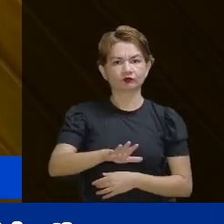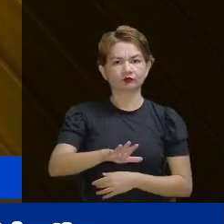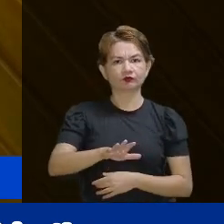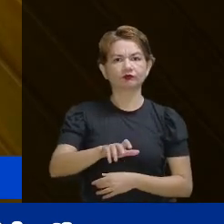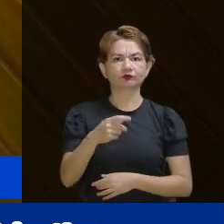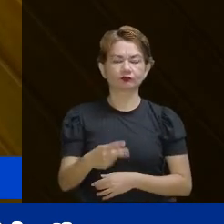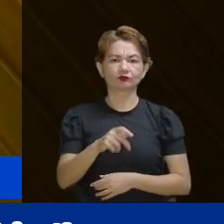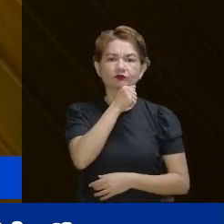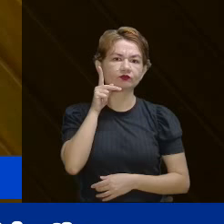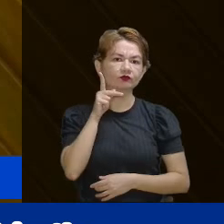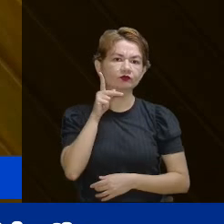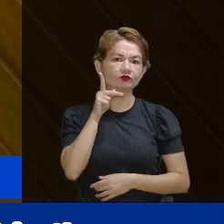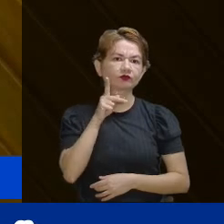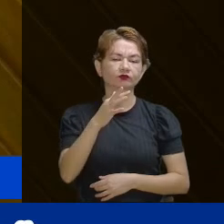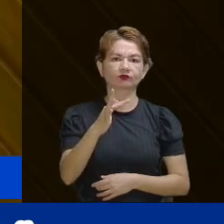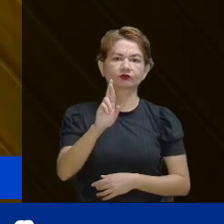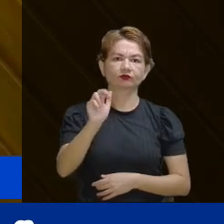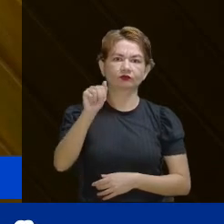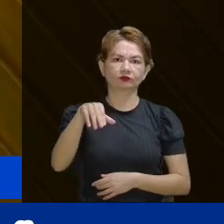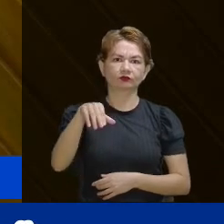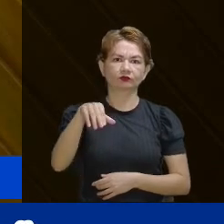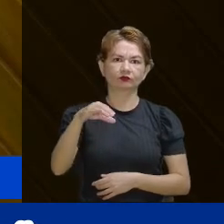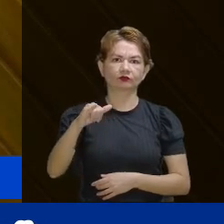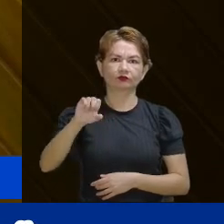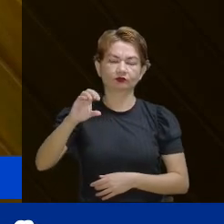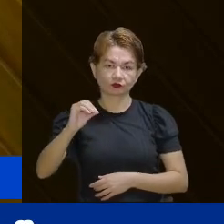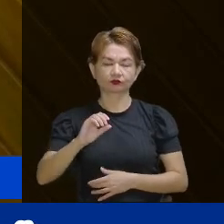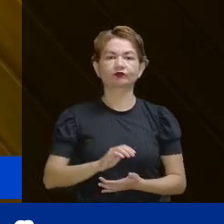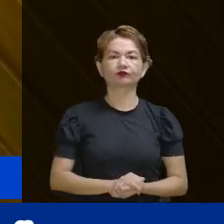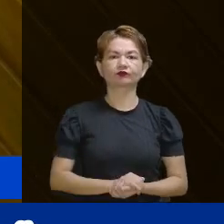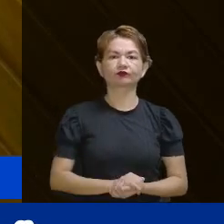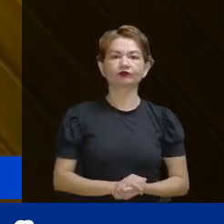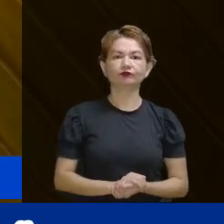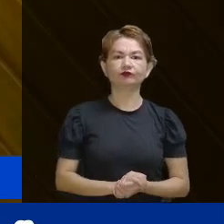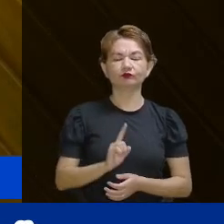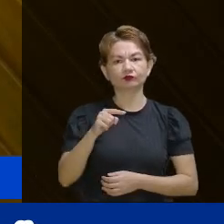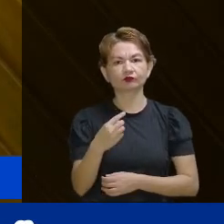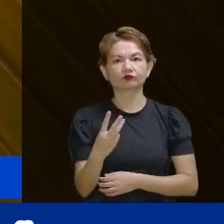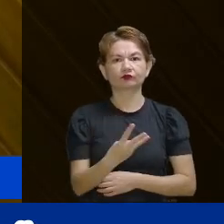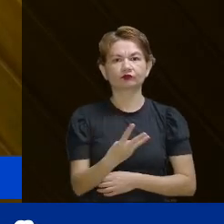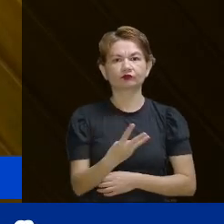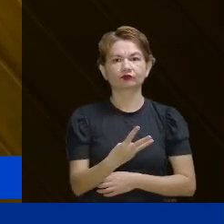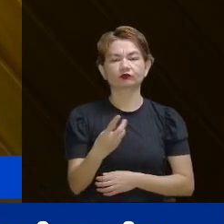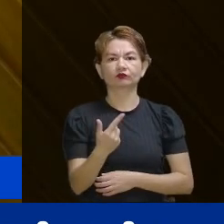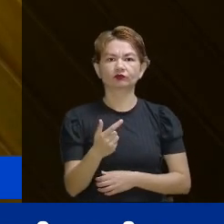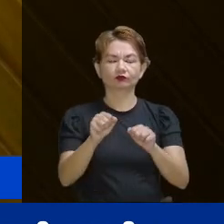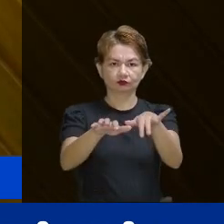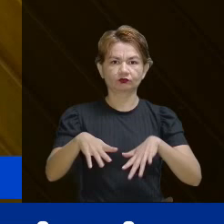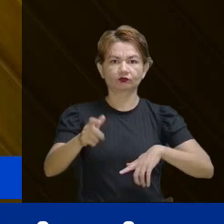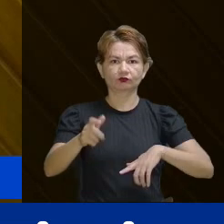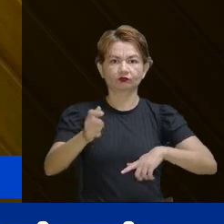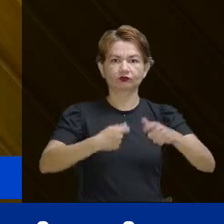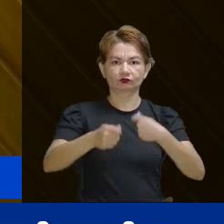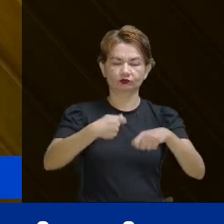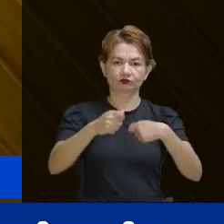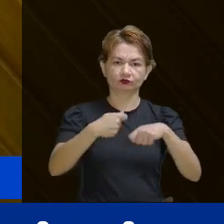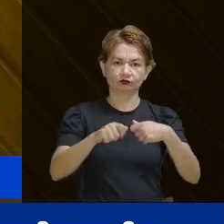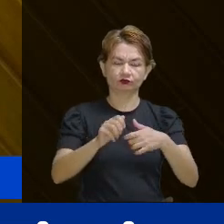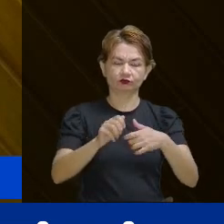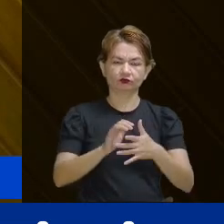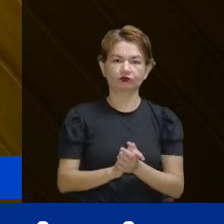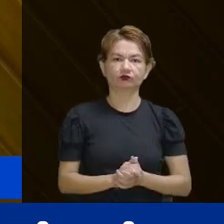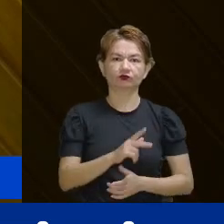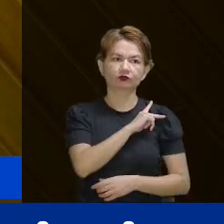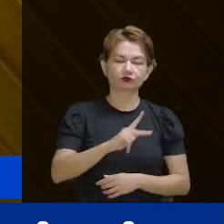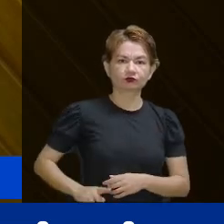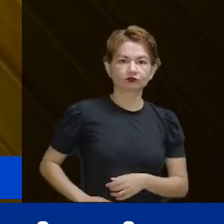Amapá, Francisco Valentim Maia. Em seguida, durante a 32ª Sessão Administrativa Ordinária, o